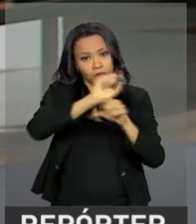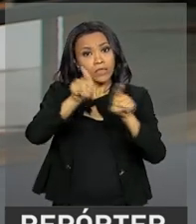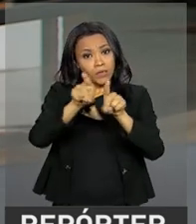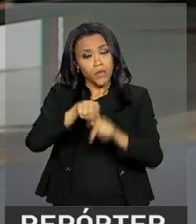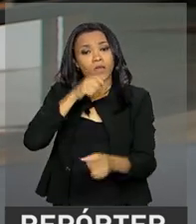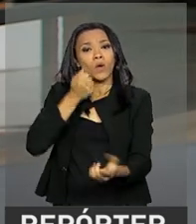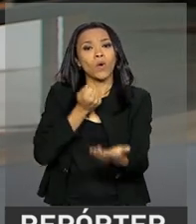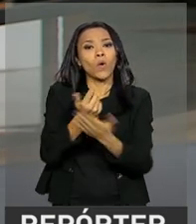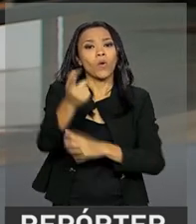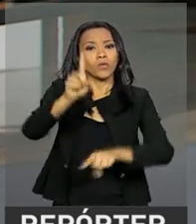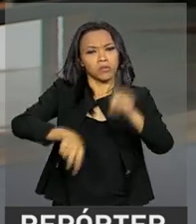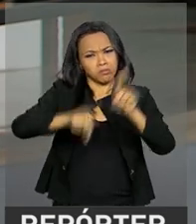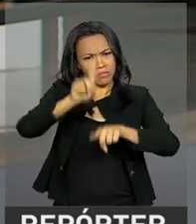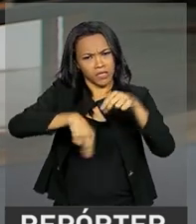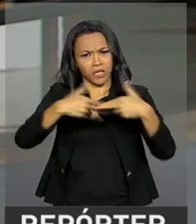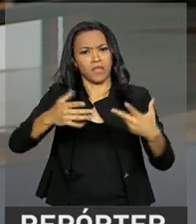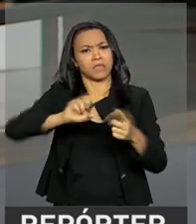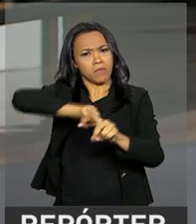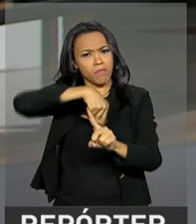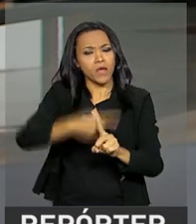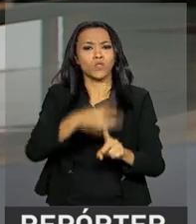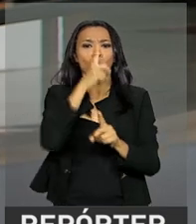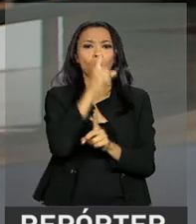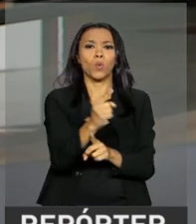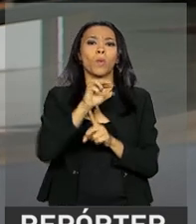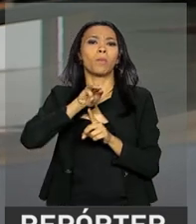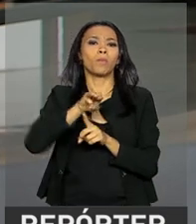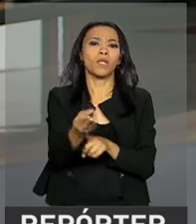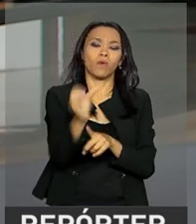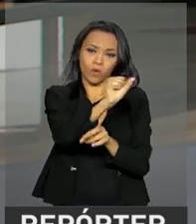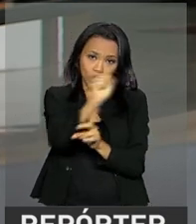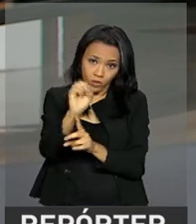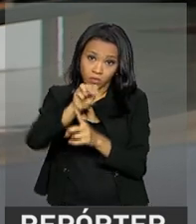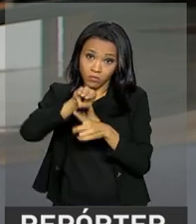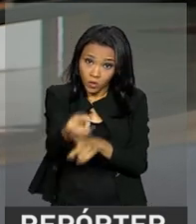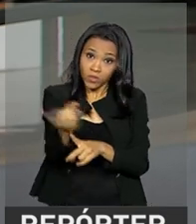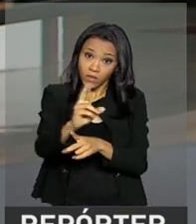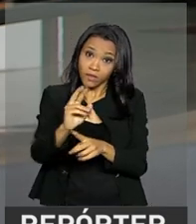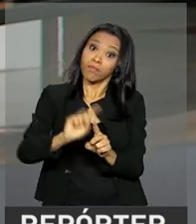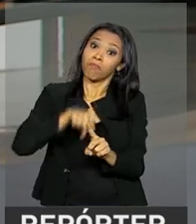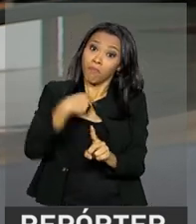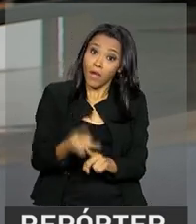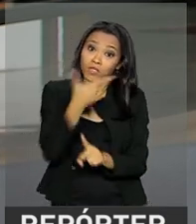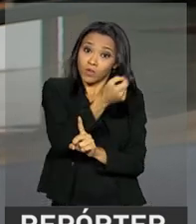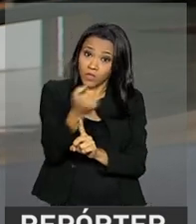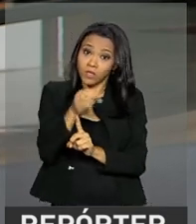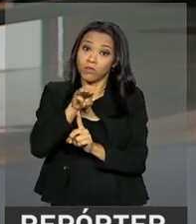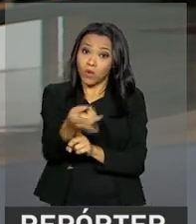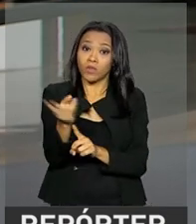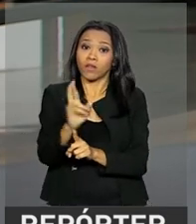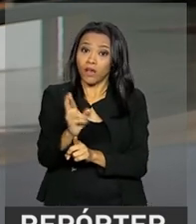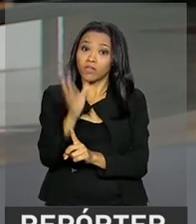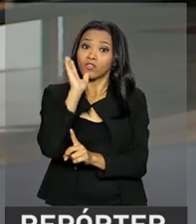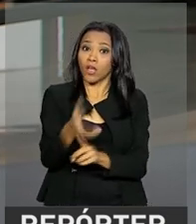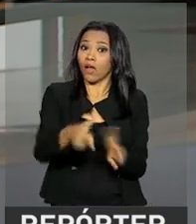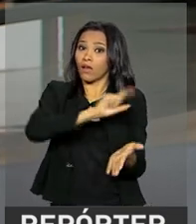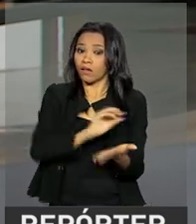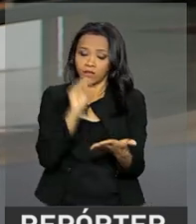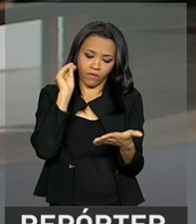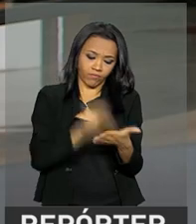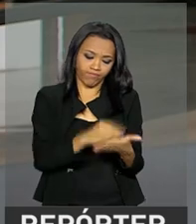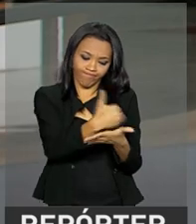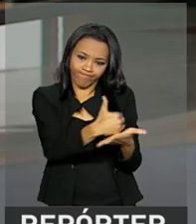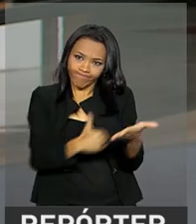ano serão destinados outros 1.800 milhões deais além de R 200 milhões deais que estavam previstos no plano nacional de